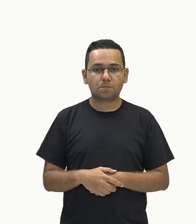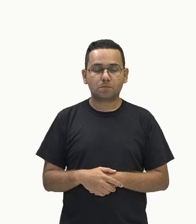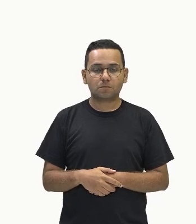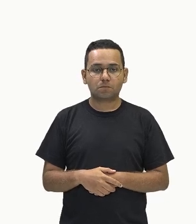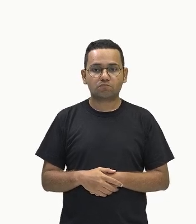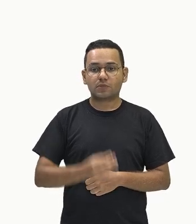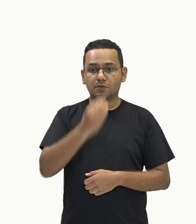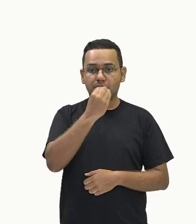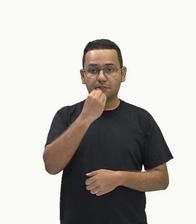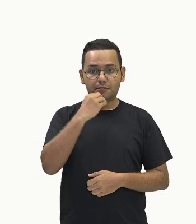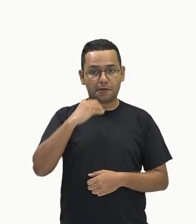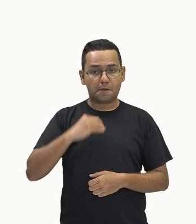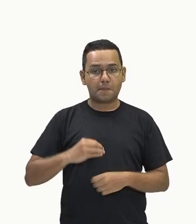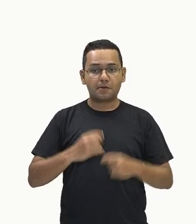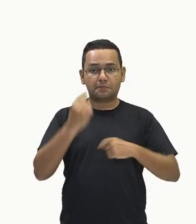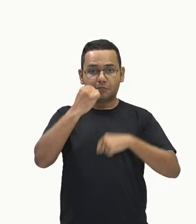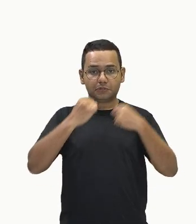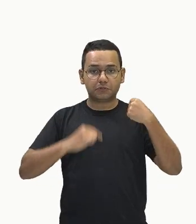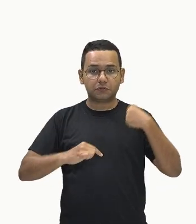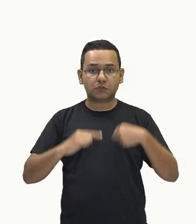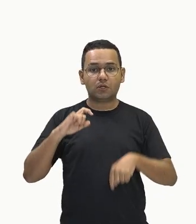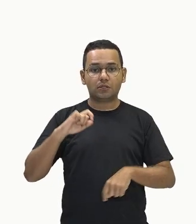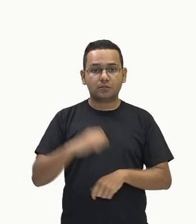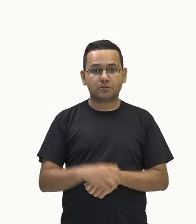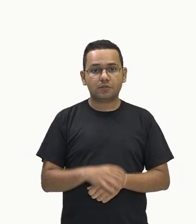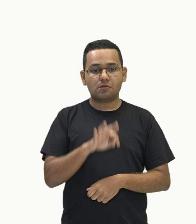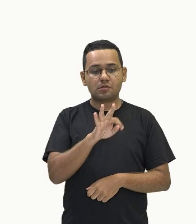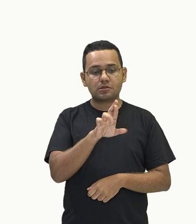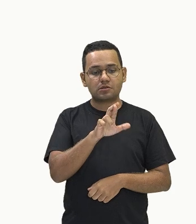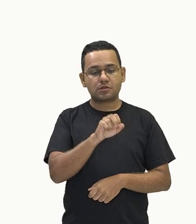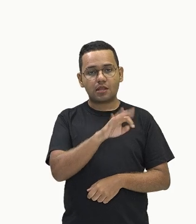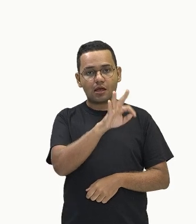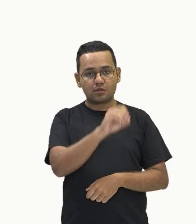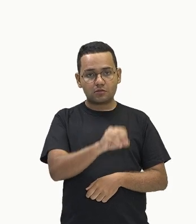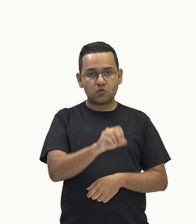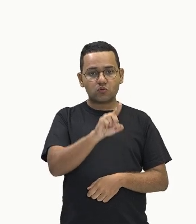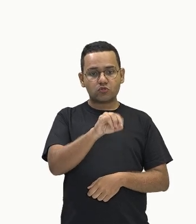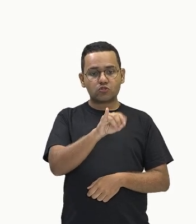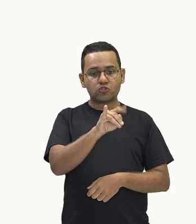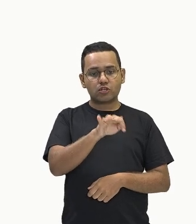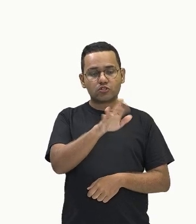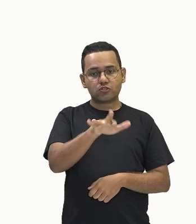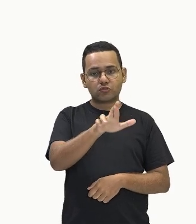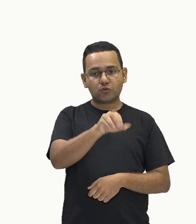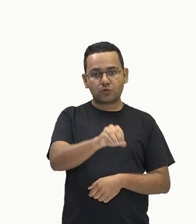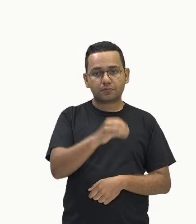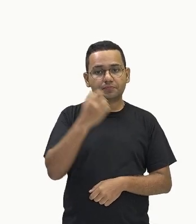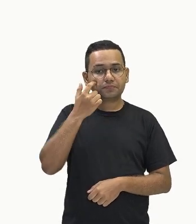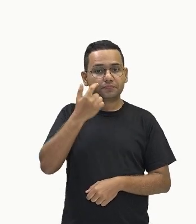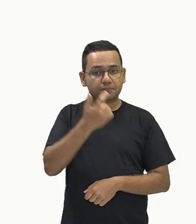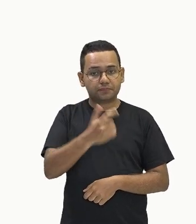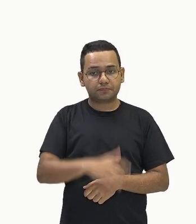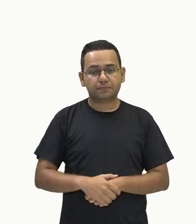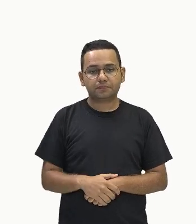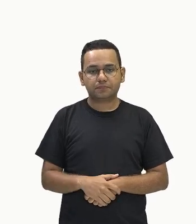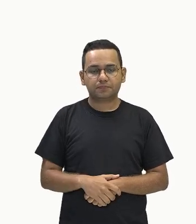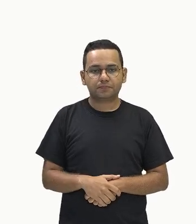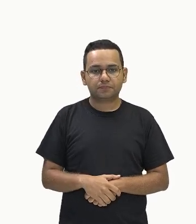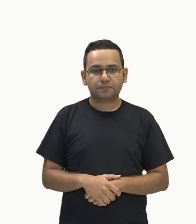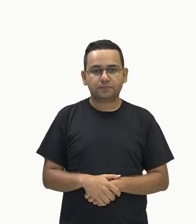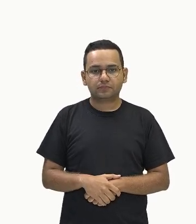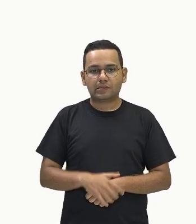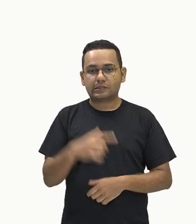é composto pelo trato digestivo, nosso trato digestório, que é